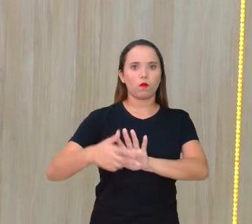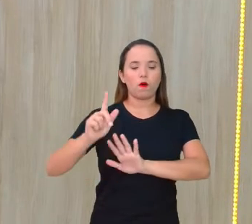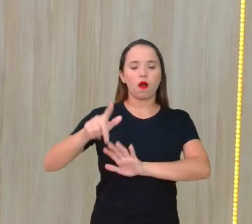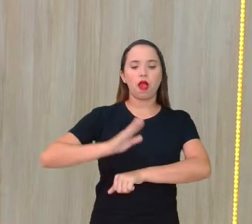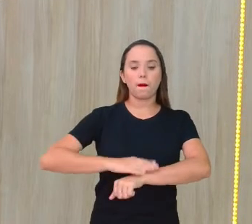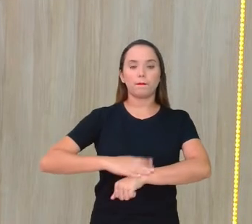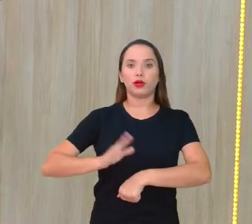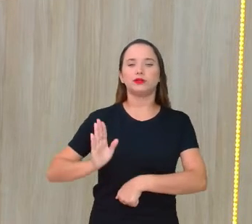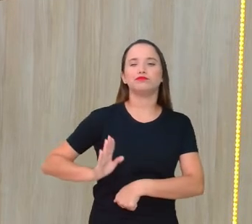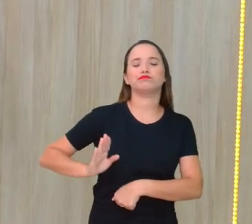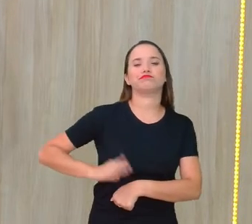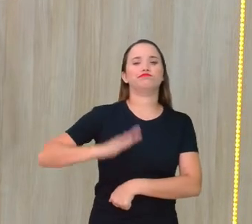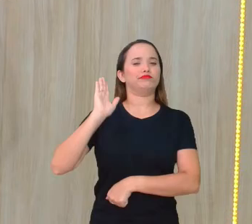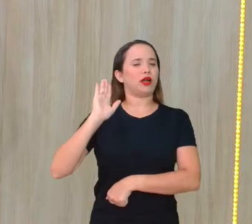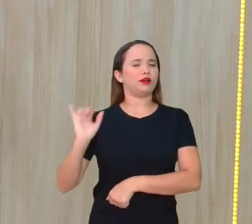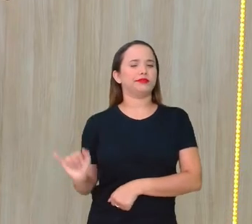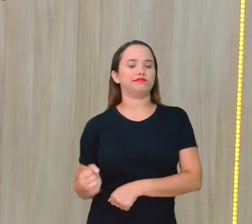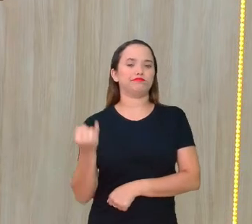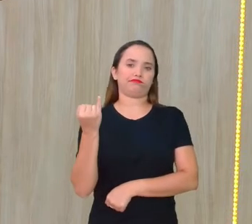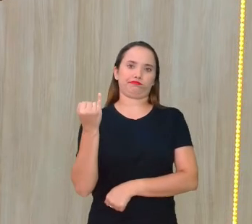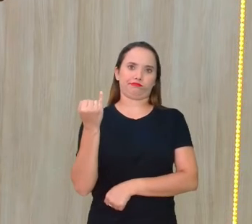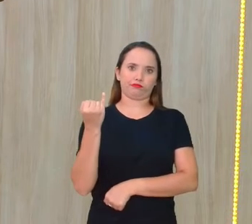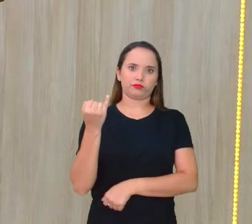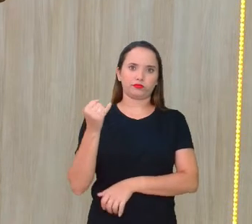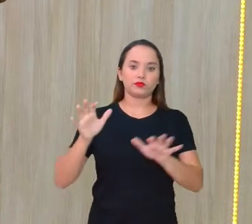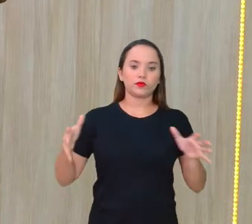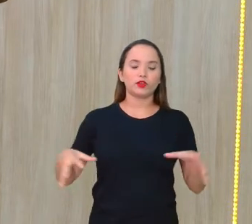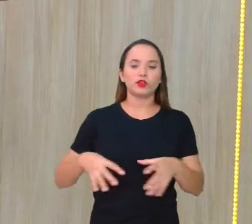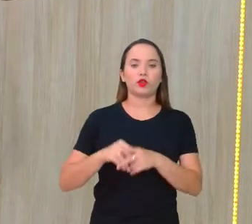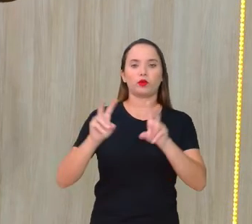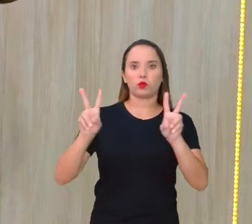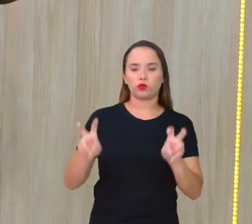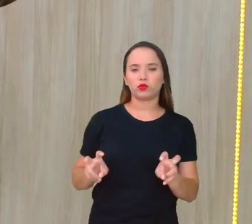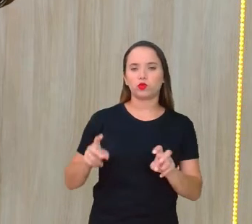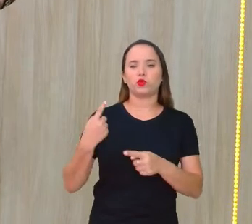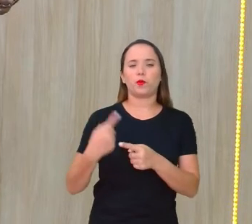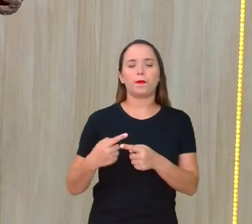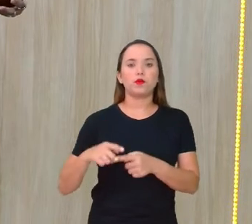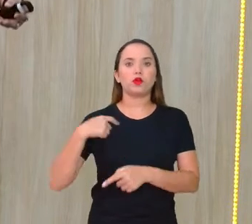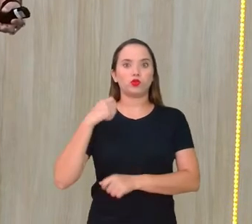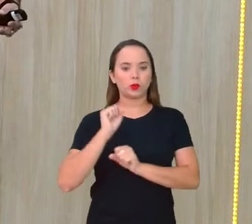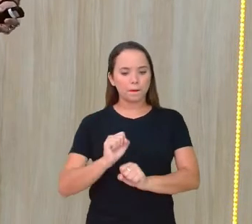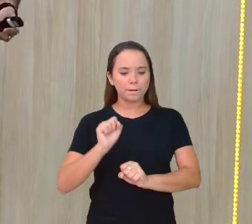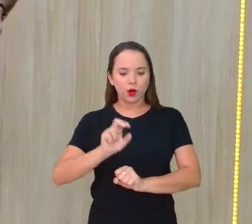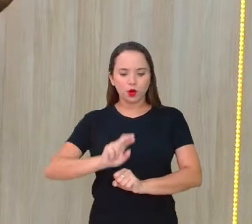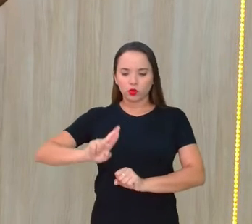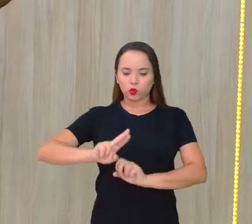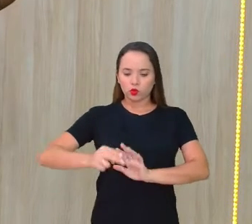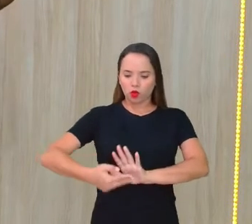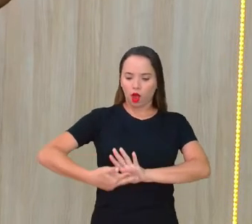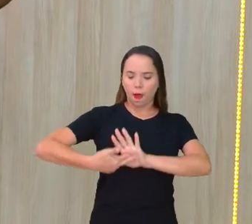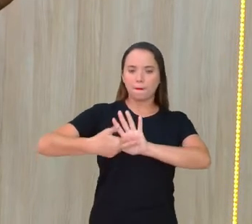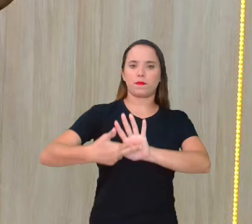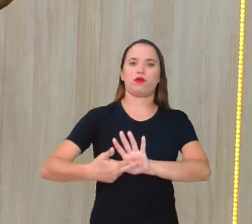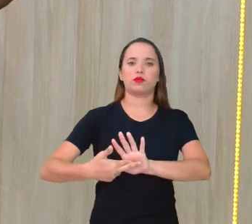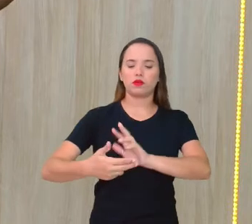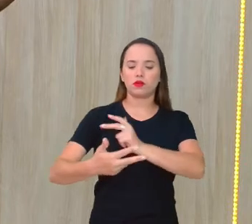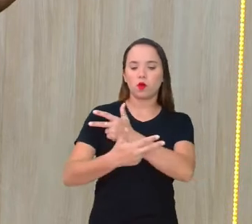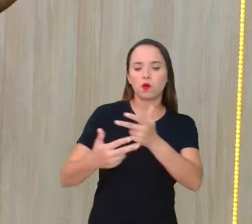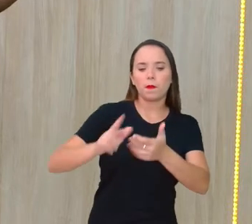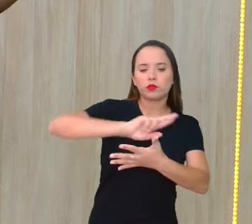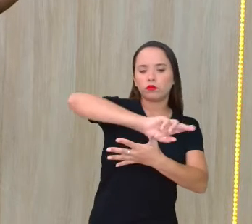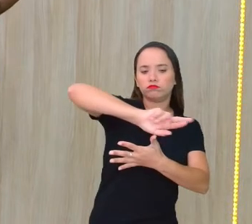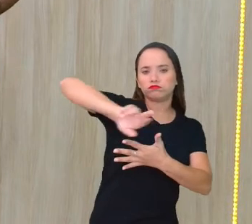desse assunto. É como se você pudesse representar uma mesma coisa de formas diferentes, tá certo? E a função ela